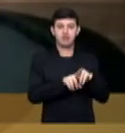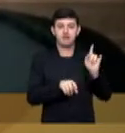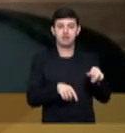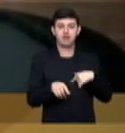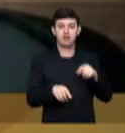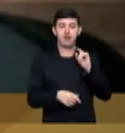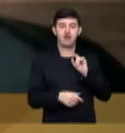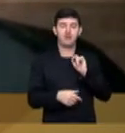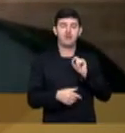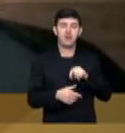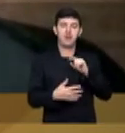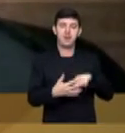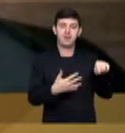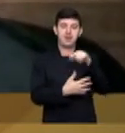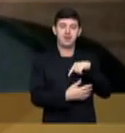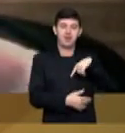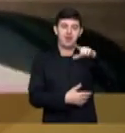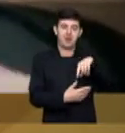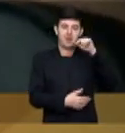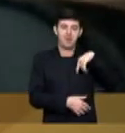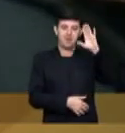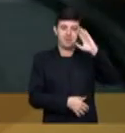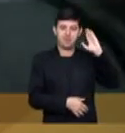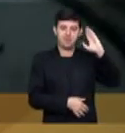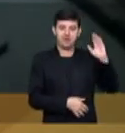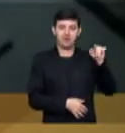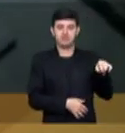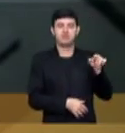pedra angular. Essa